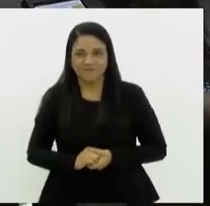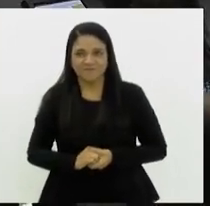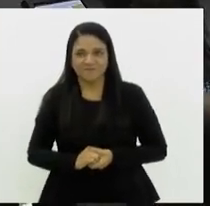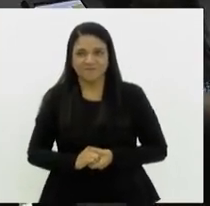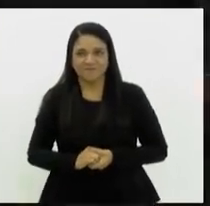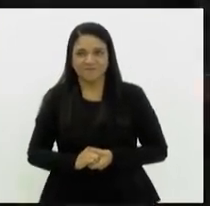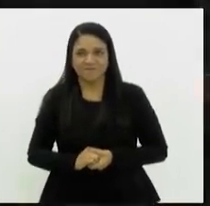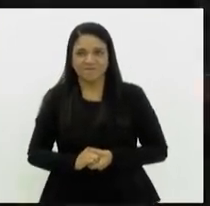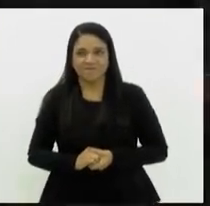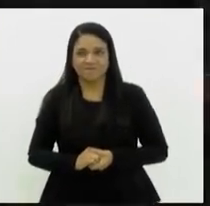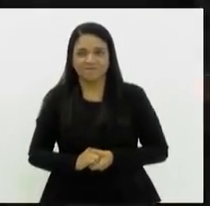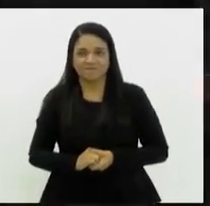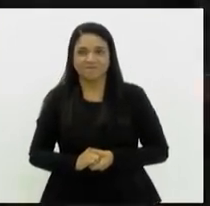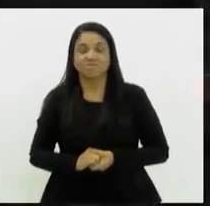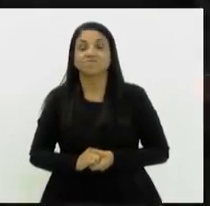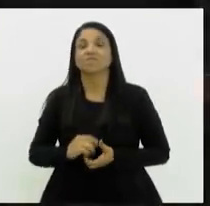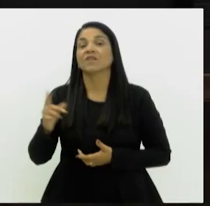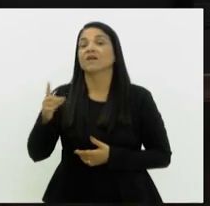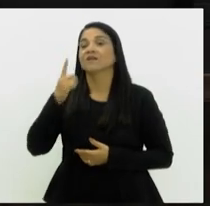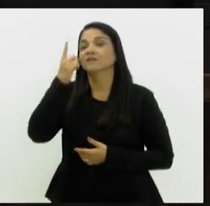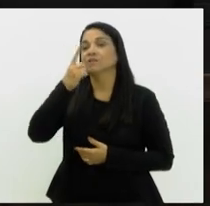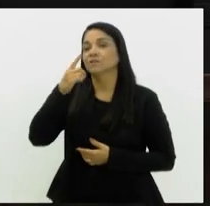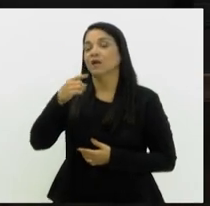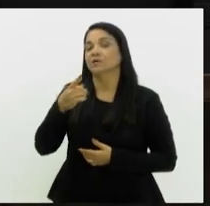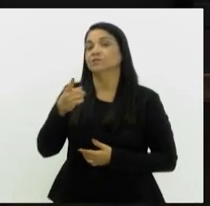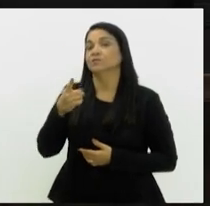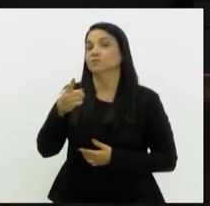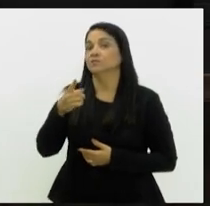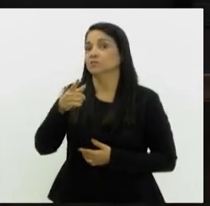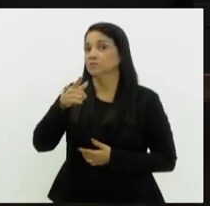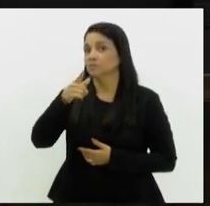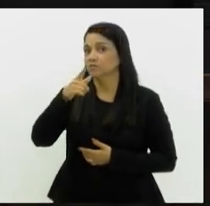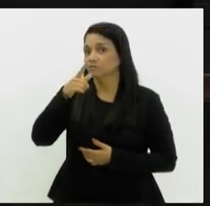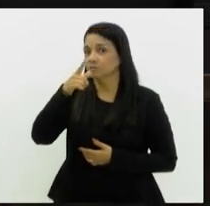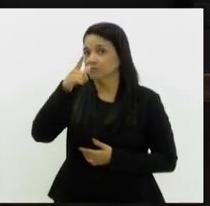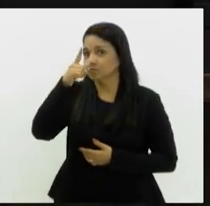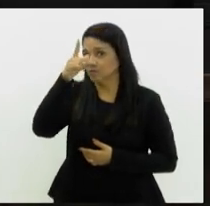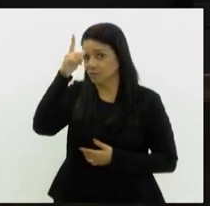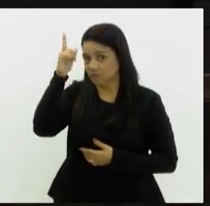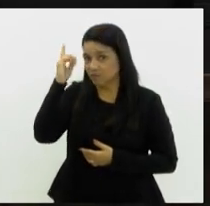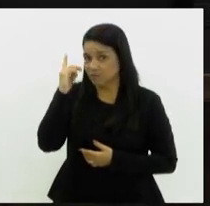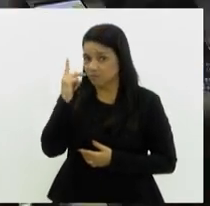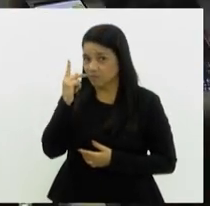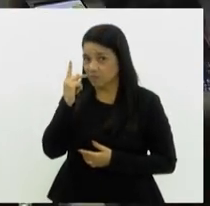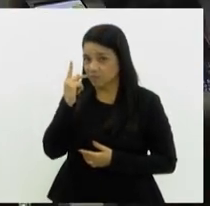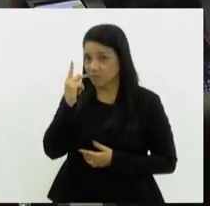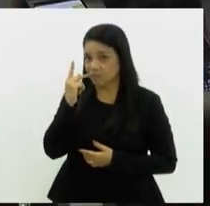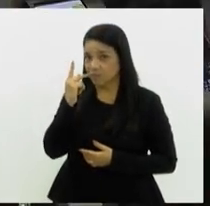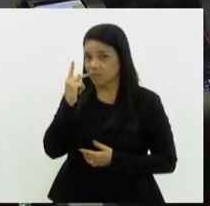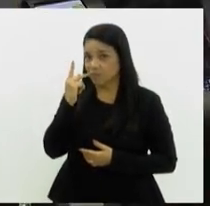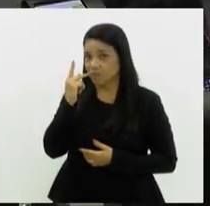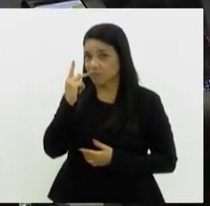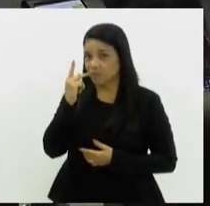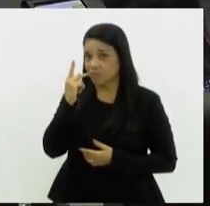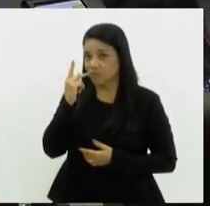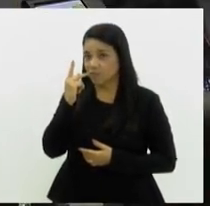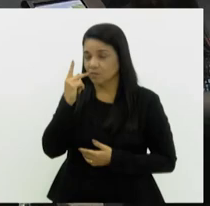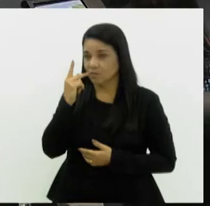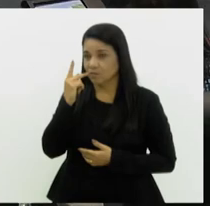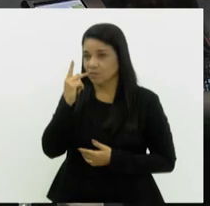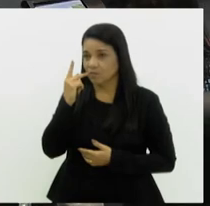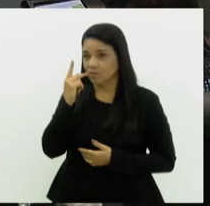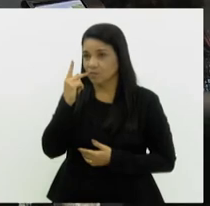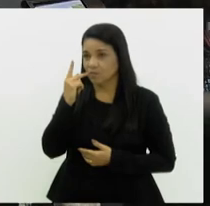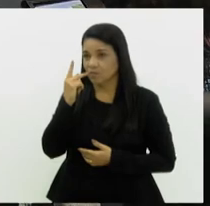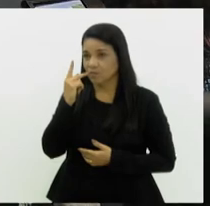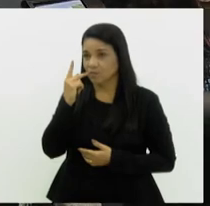Ceás, deputado. Presidente. Jorge Felipe Neto. Era Luiz, hein? Não, estava na frente. É. Até me ofereci para o